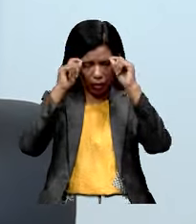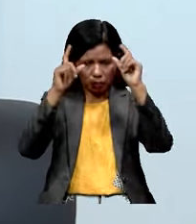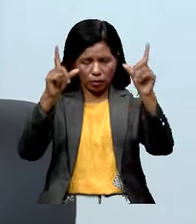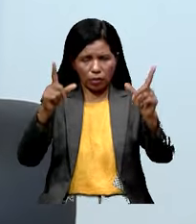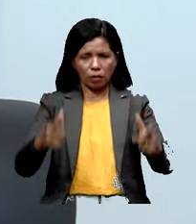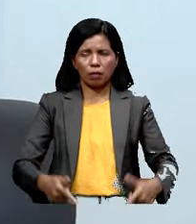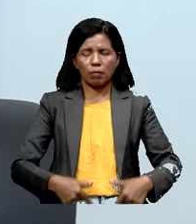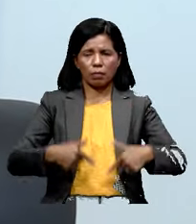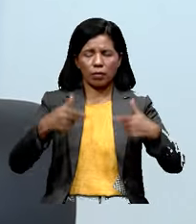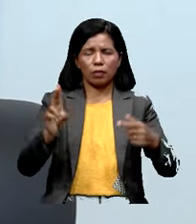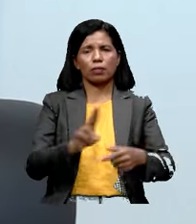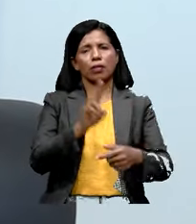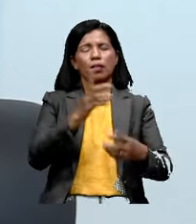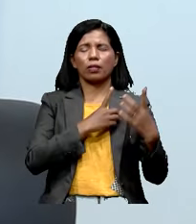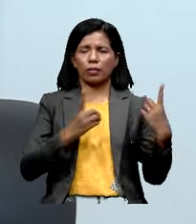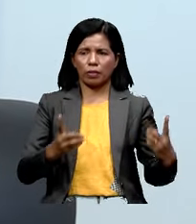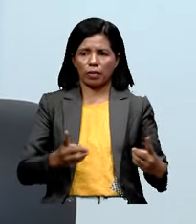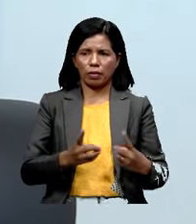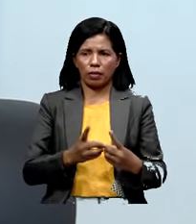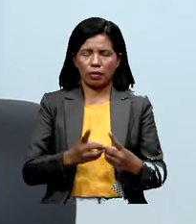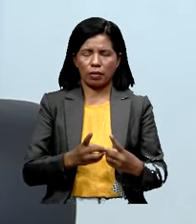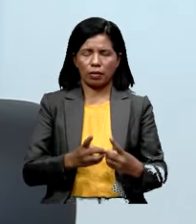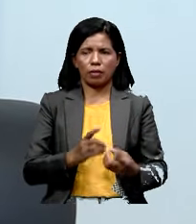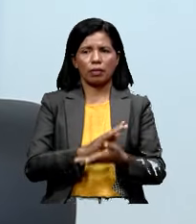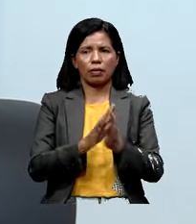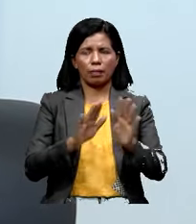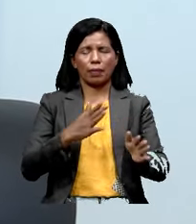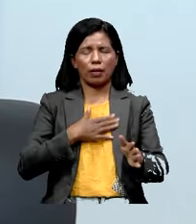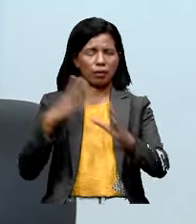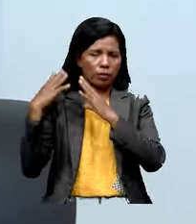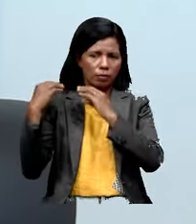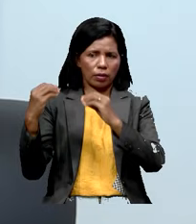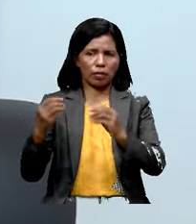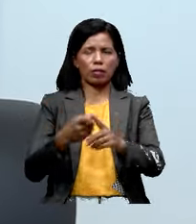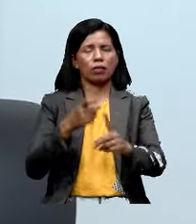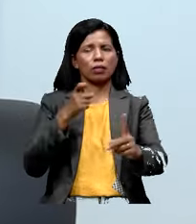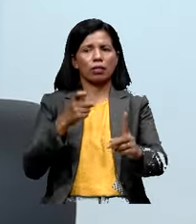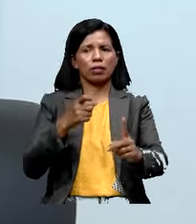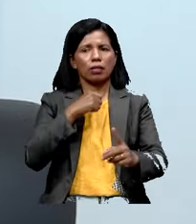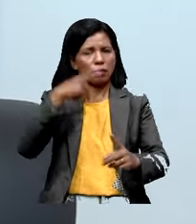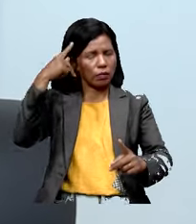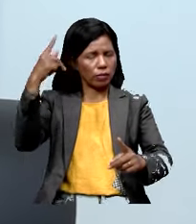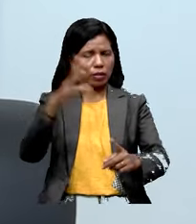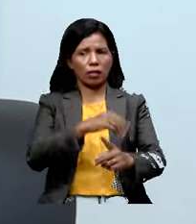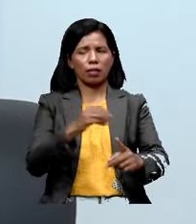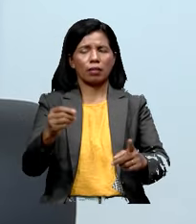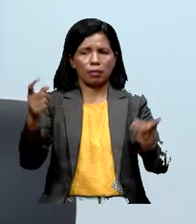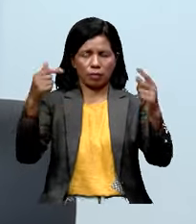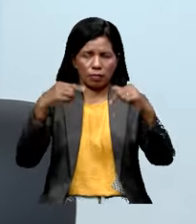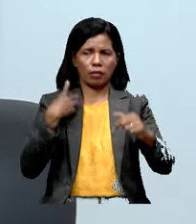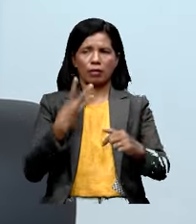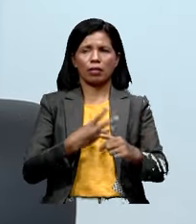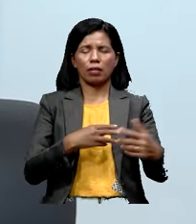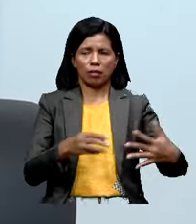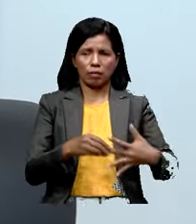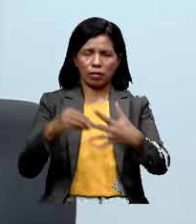ia unidade, domínio, no harmonia nela. E a causa esperança mas né a os Papa ne visita são. Lhe mais ita lhe